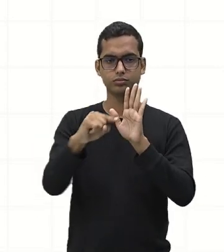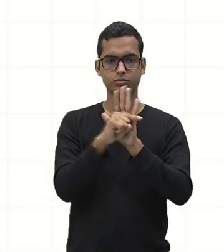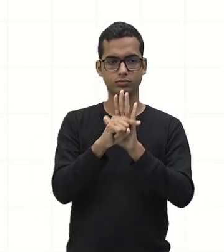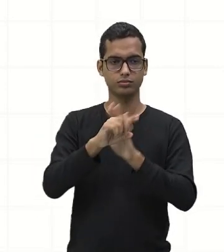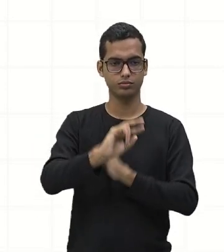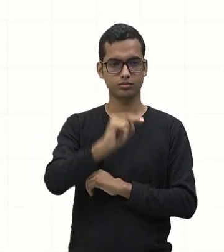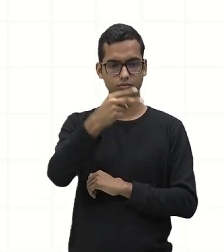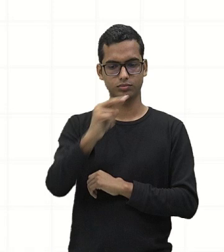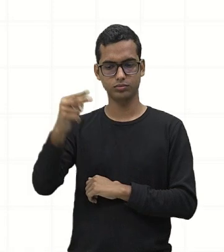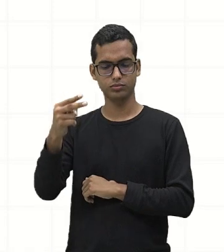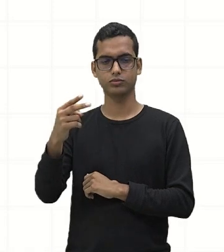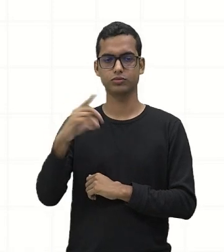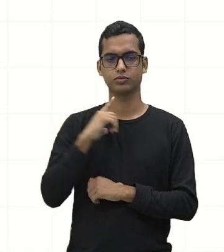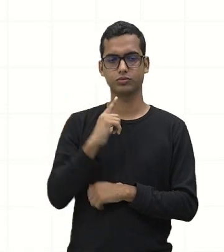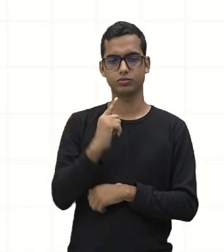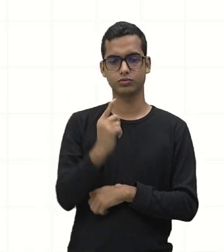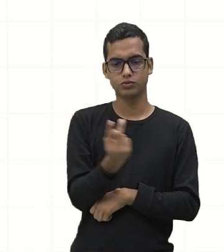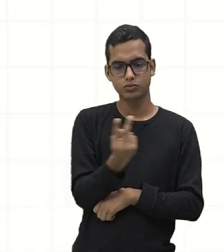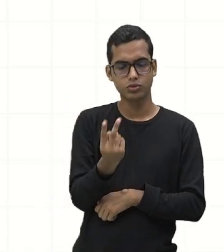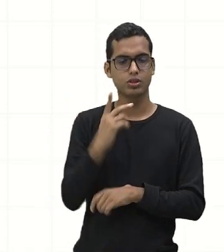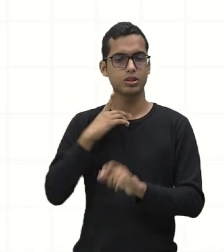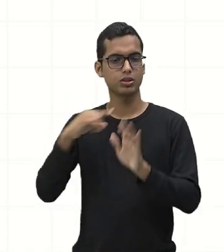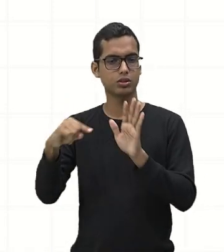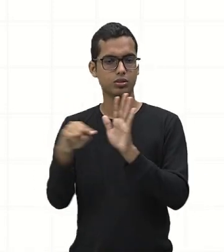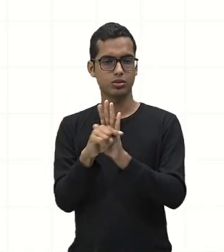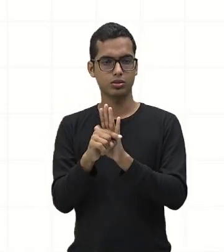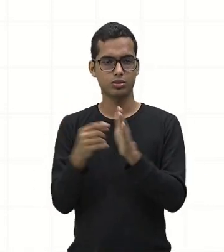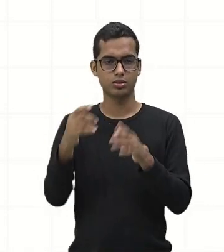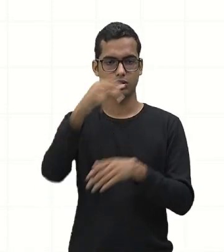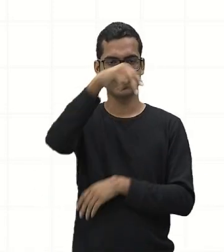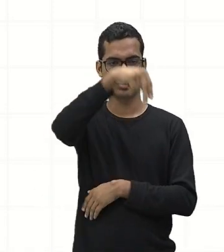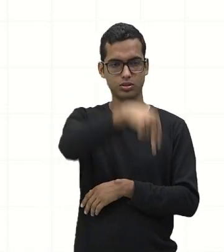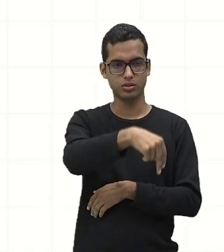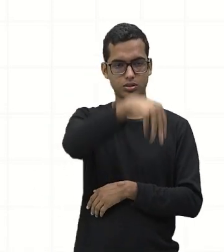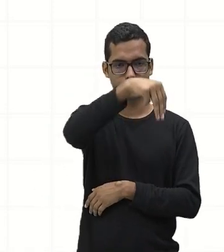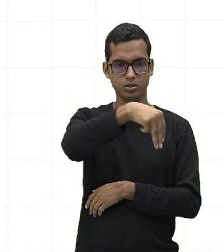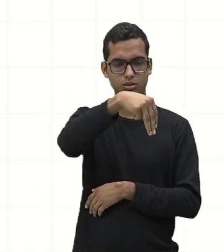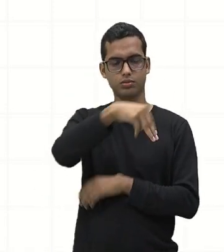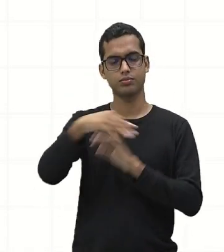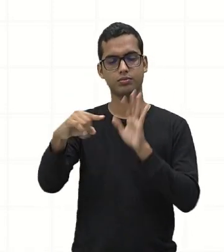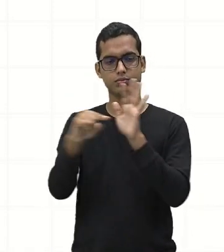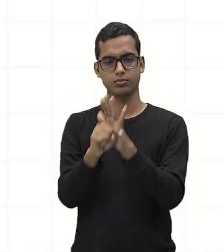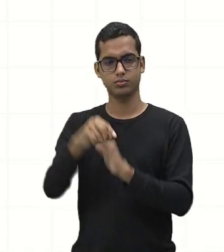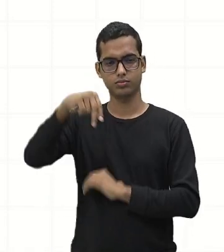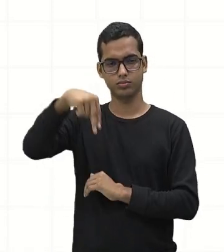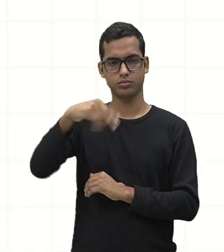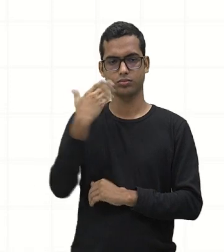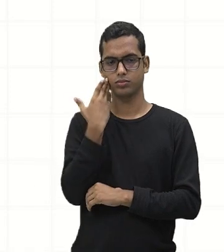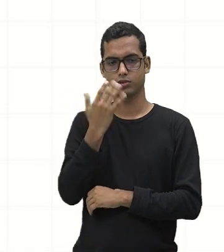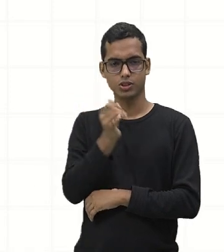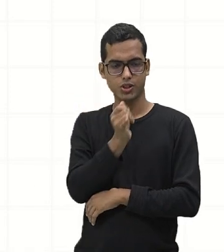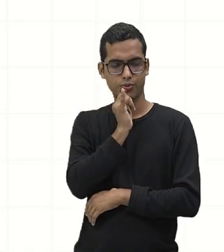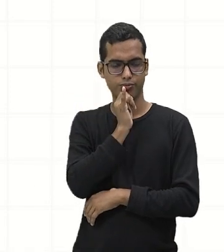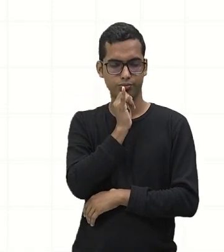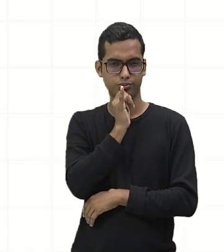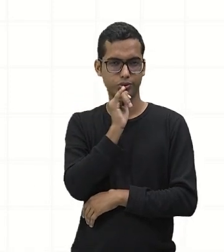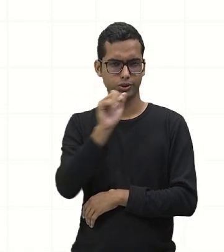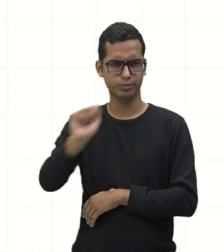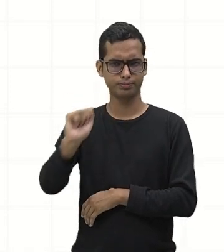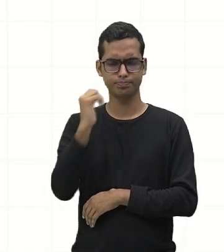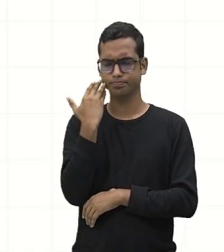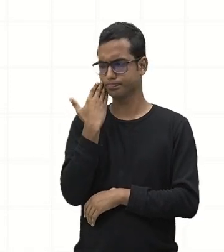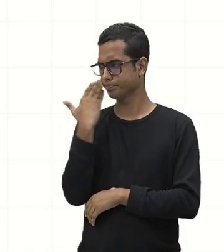n, tá? Então vamos lá. Exemplo A. Vamos verificar aqui com